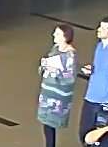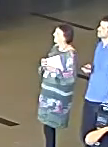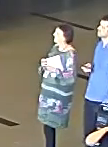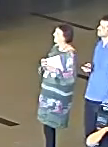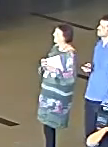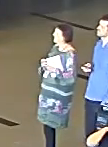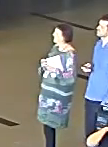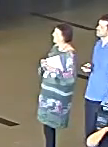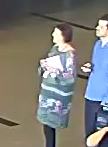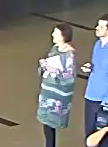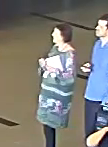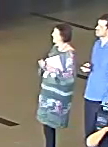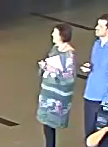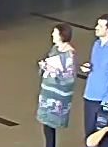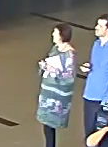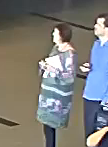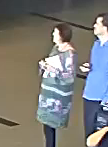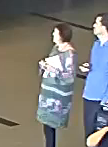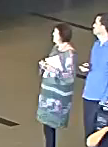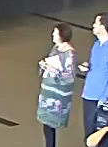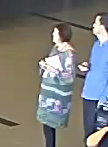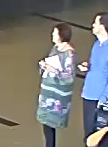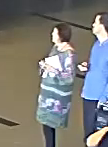lançamento Lan